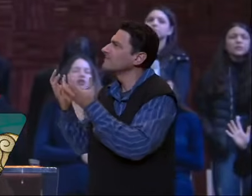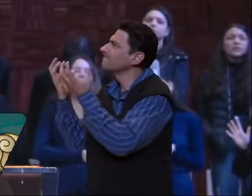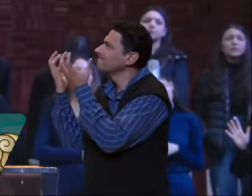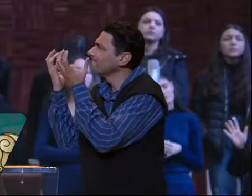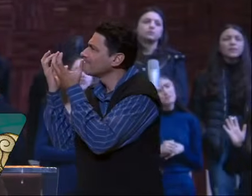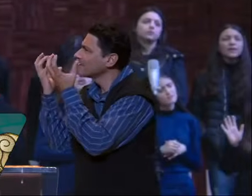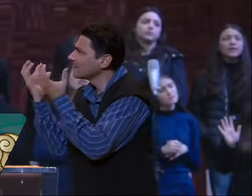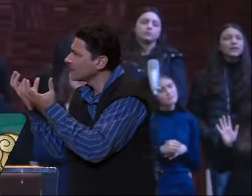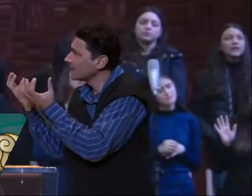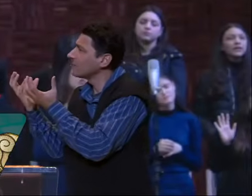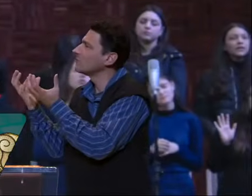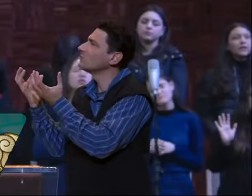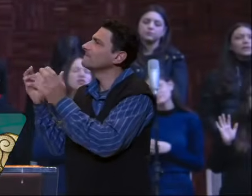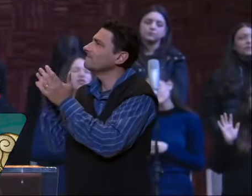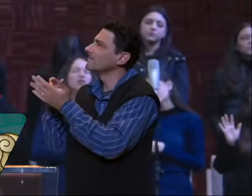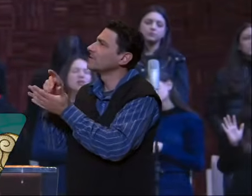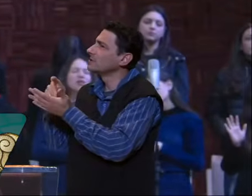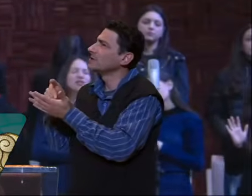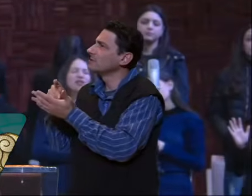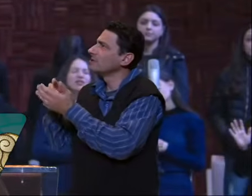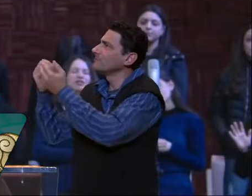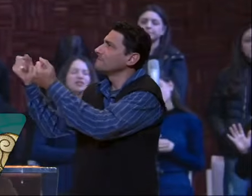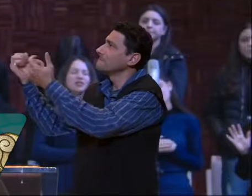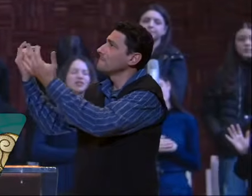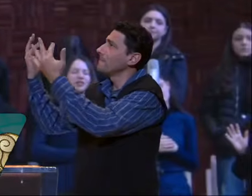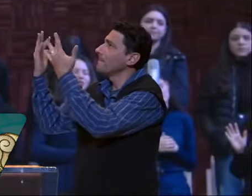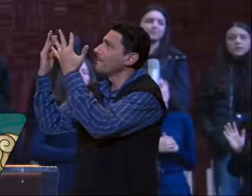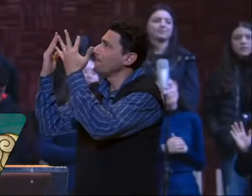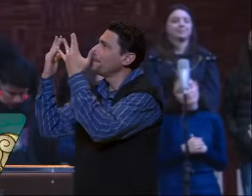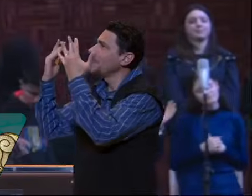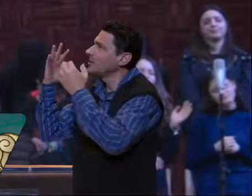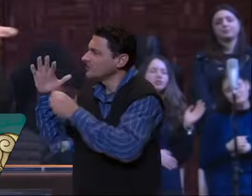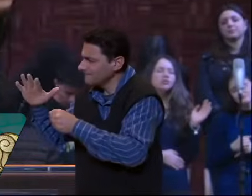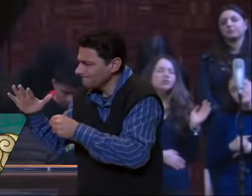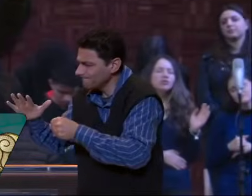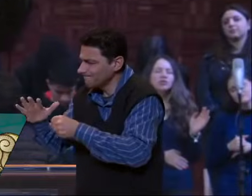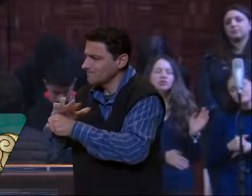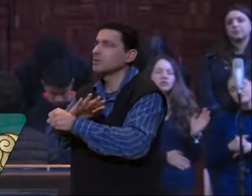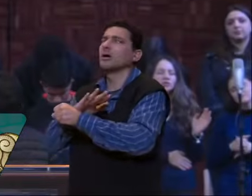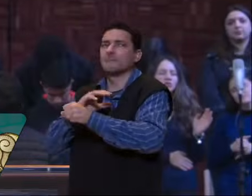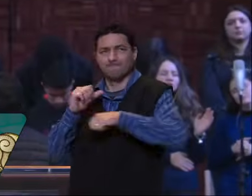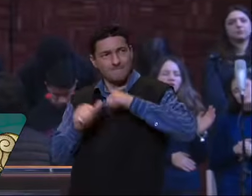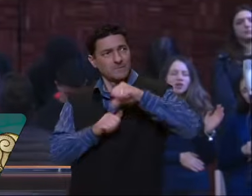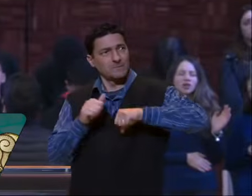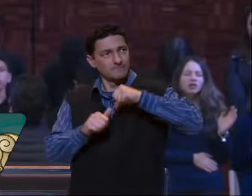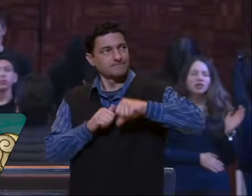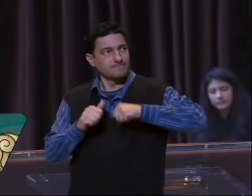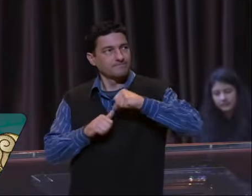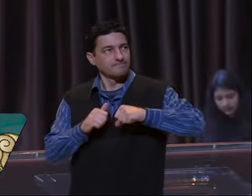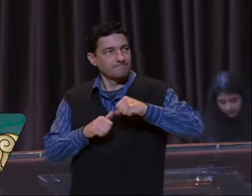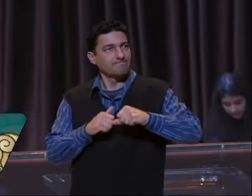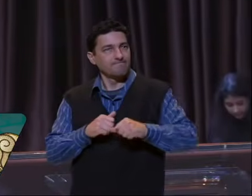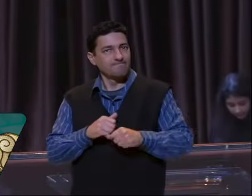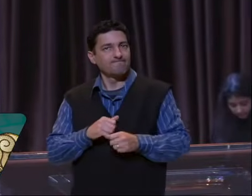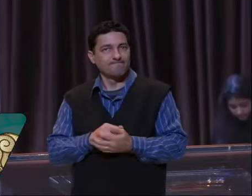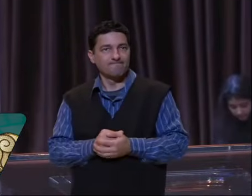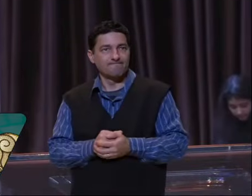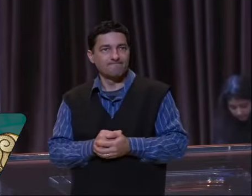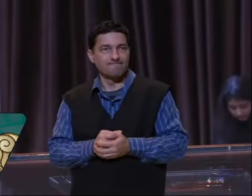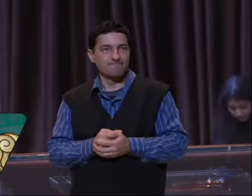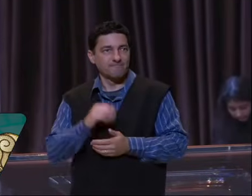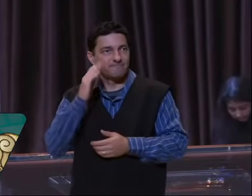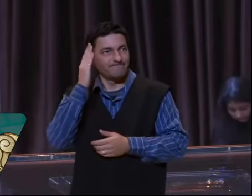estas bênçãos, elas não são visíveis, mas elas são espirituais e eu as reconheço e quero para a minha